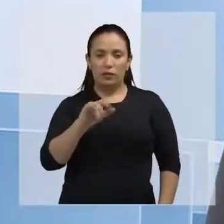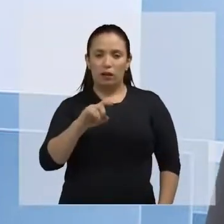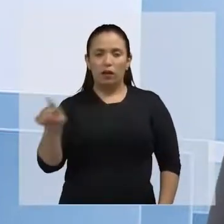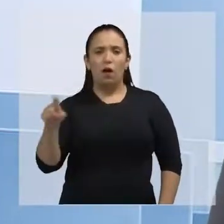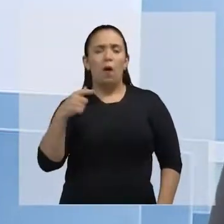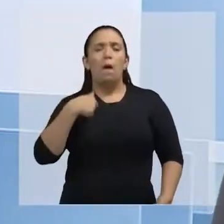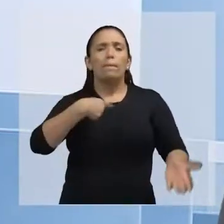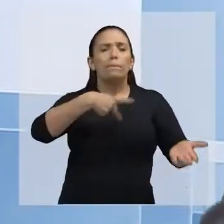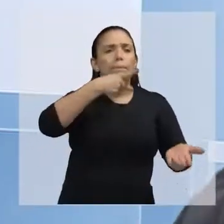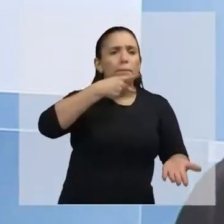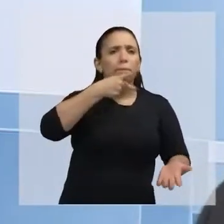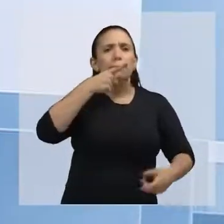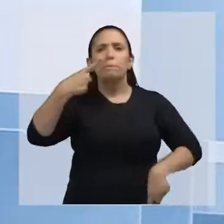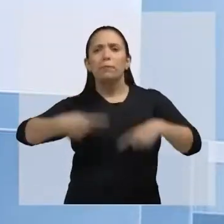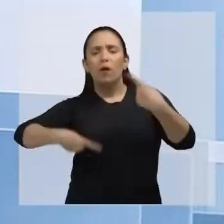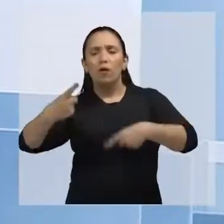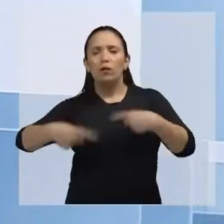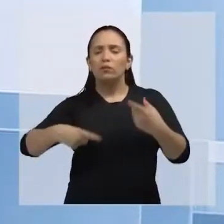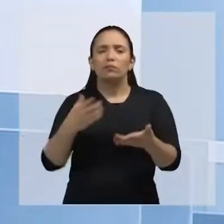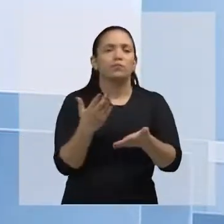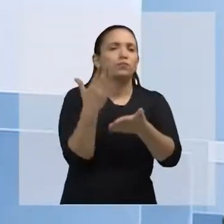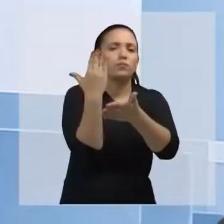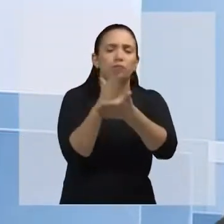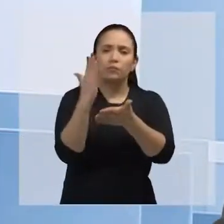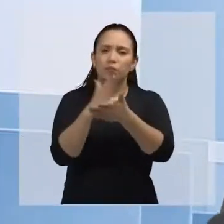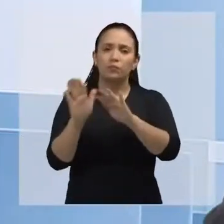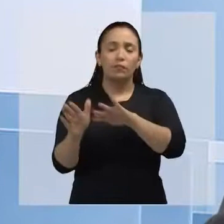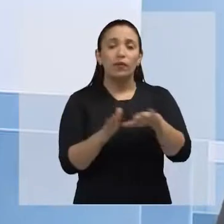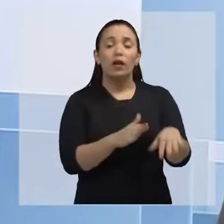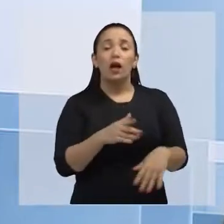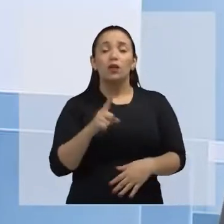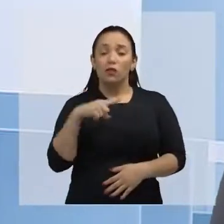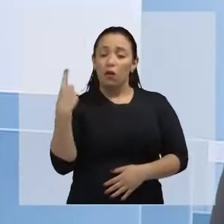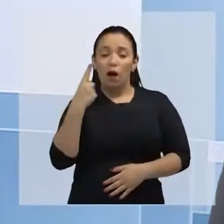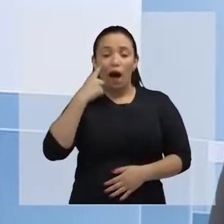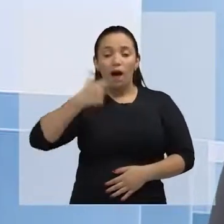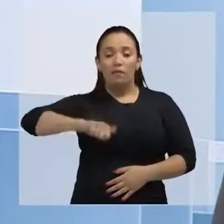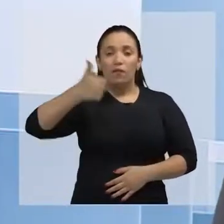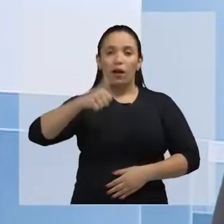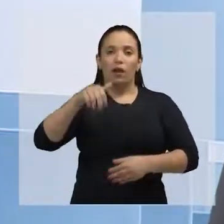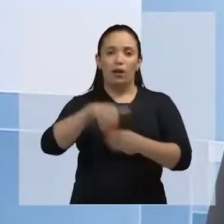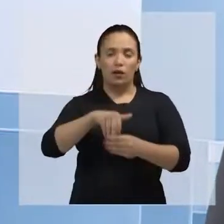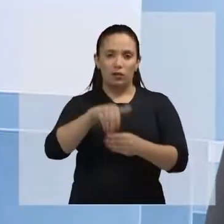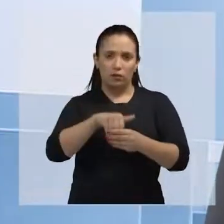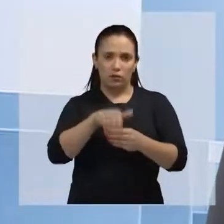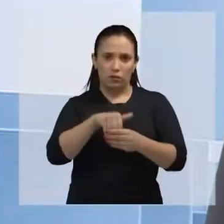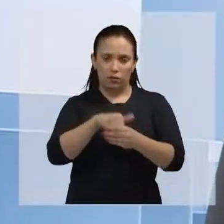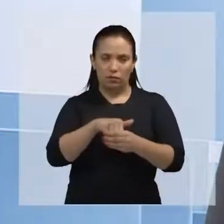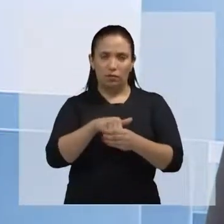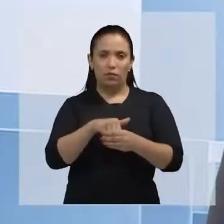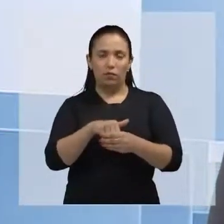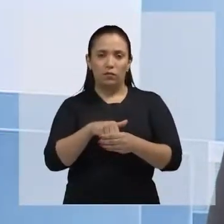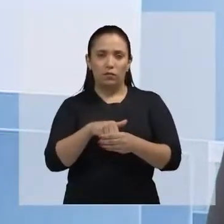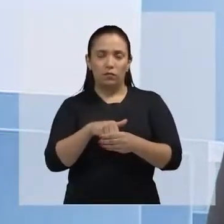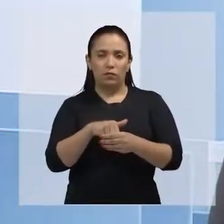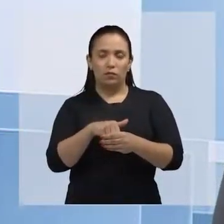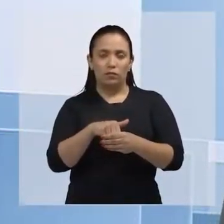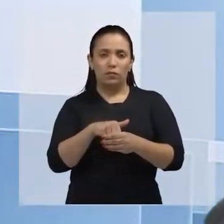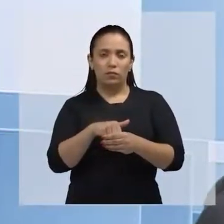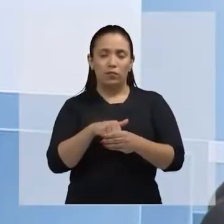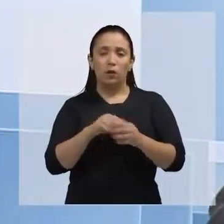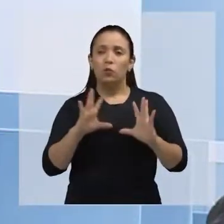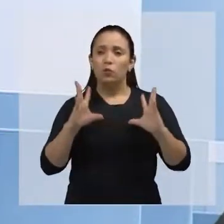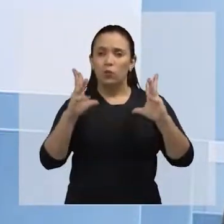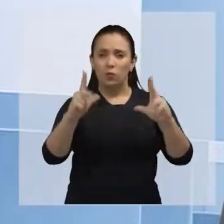a ver com partido nem com política, porque nós não estamos aqui para analisar partido e política, não. A gente pode analisar eleições. Ter tendências partidárias, não.